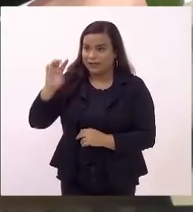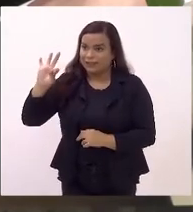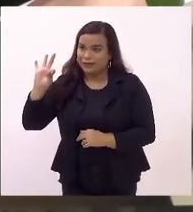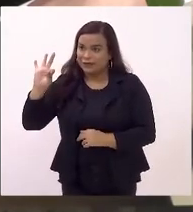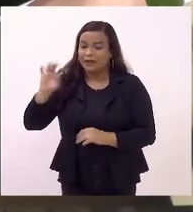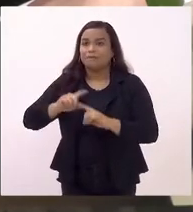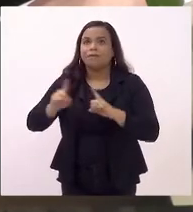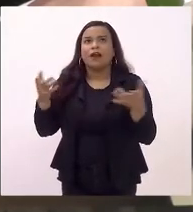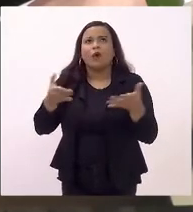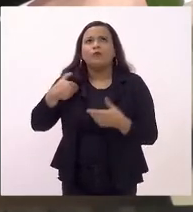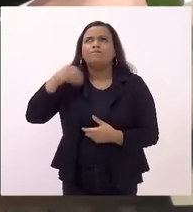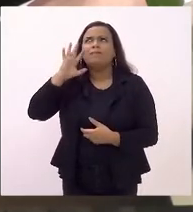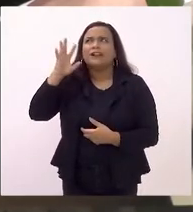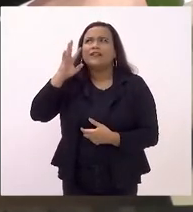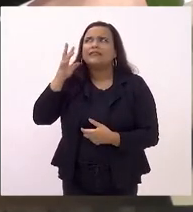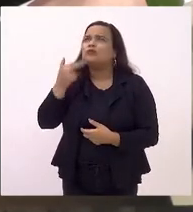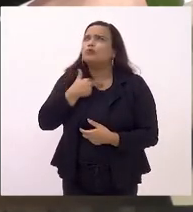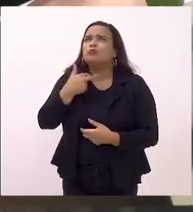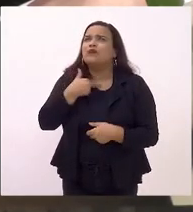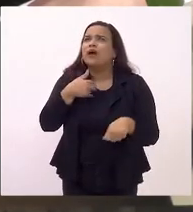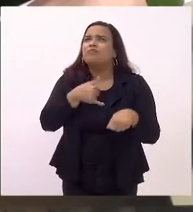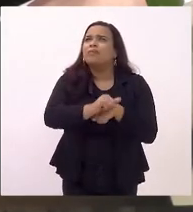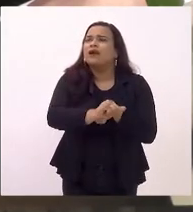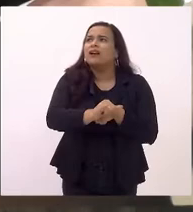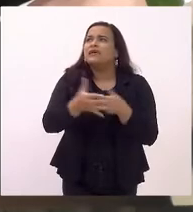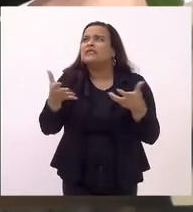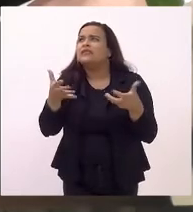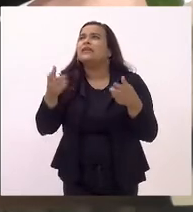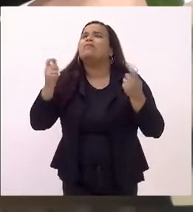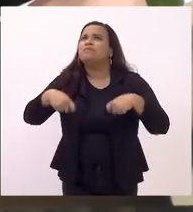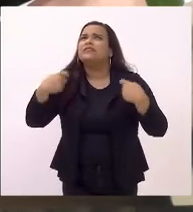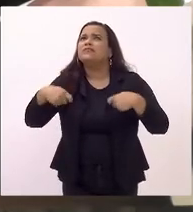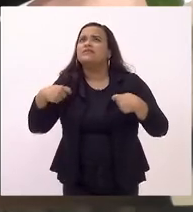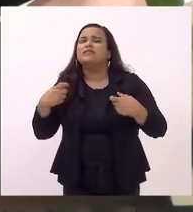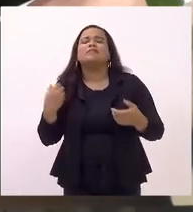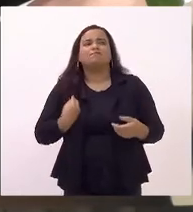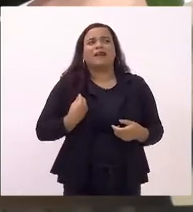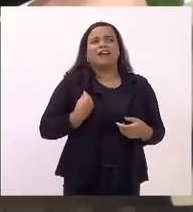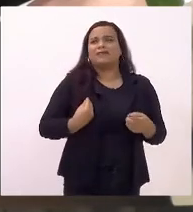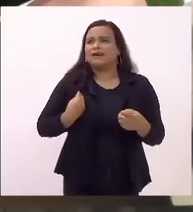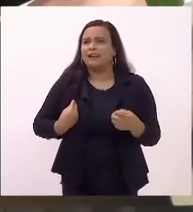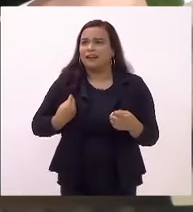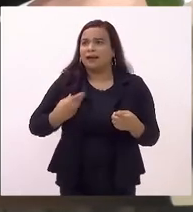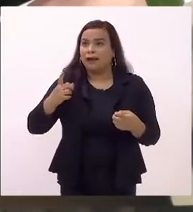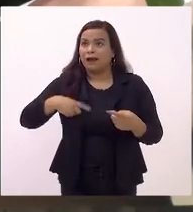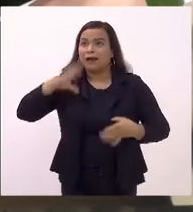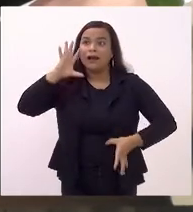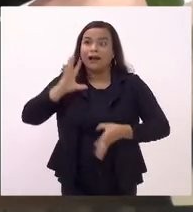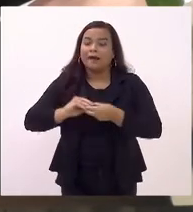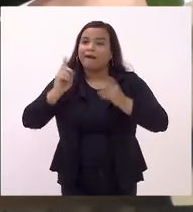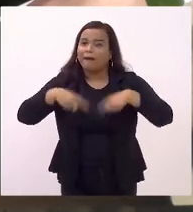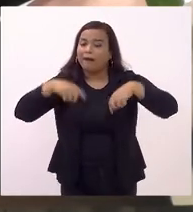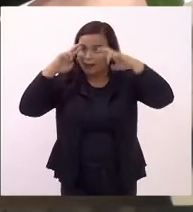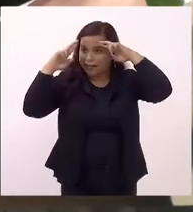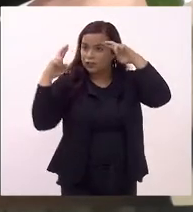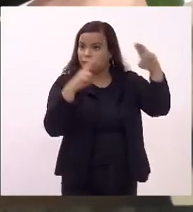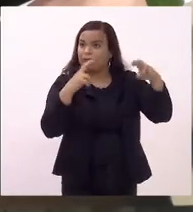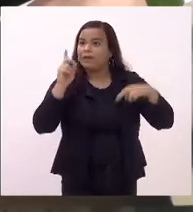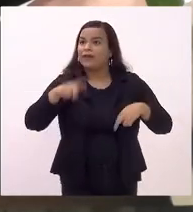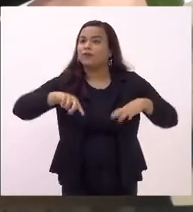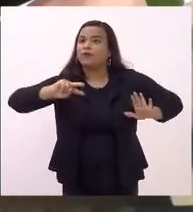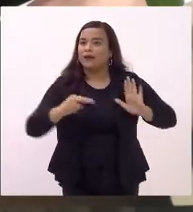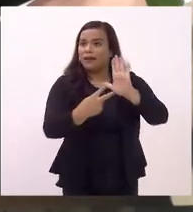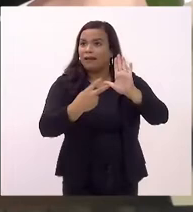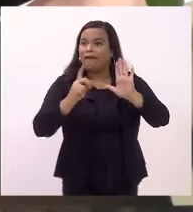não posso deixar de ir, porque é mais do que respeito, é mais do que reconhecimento,